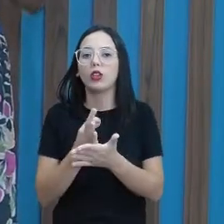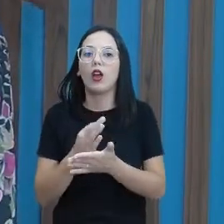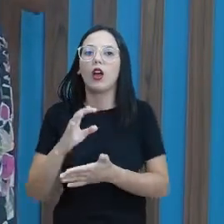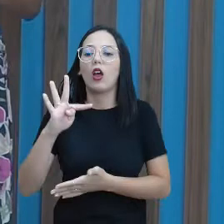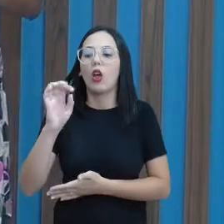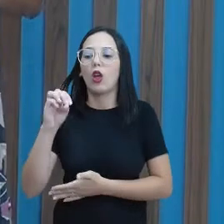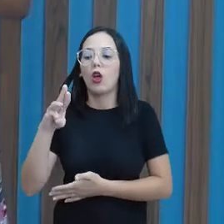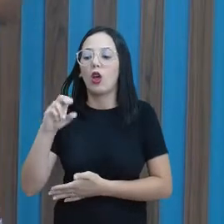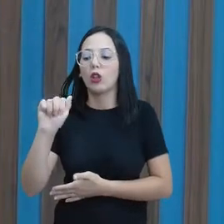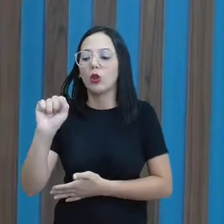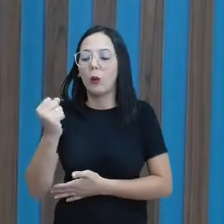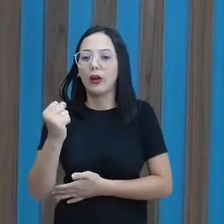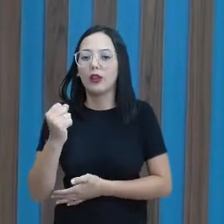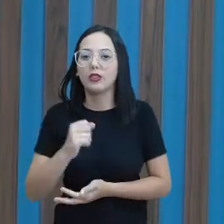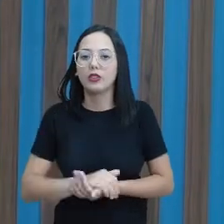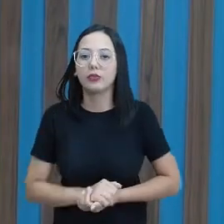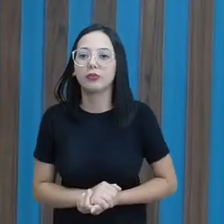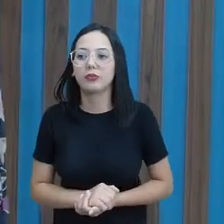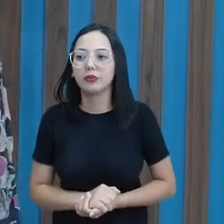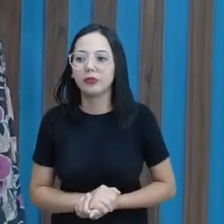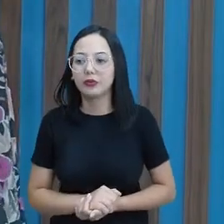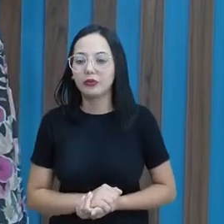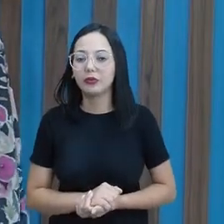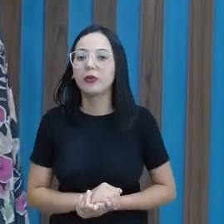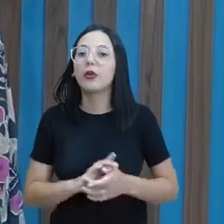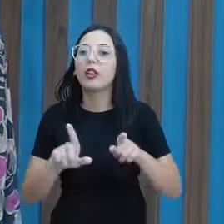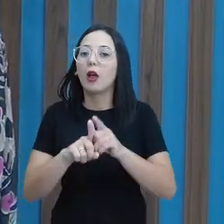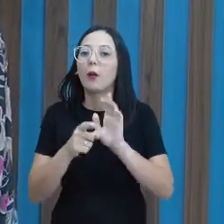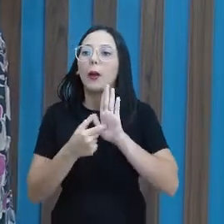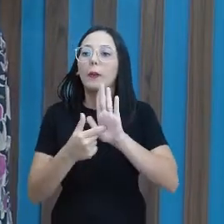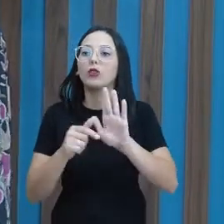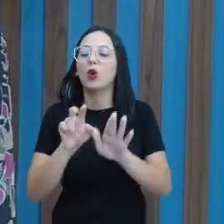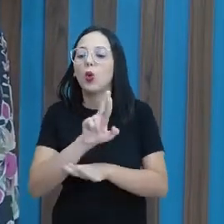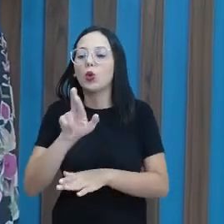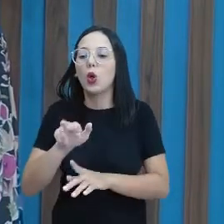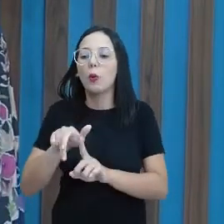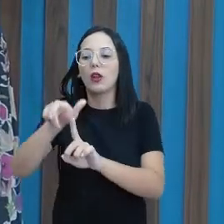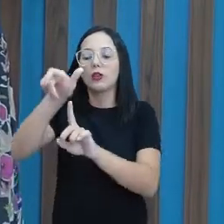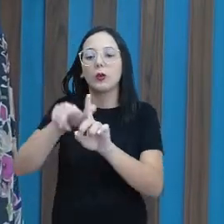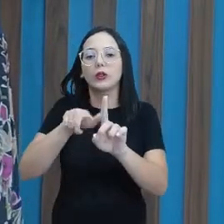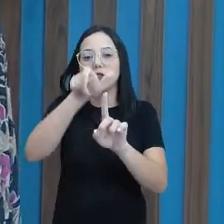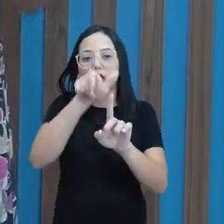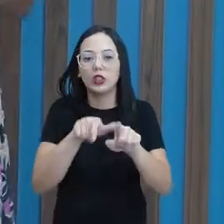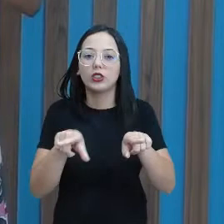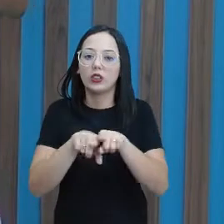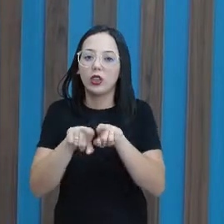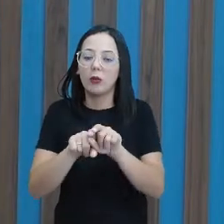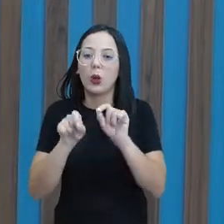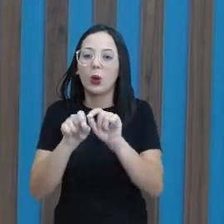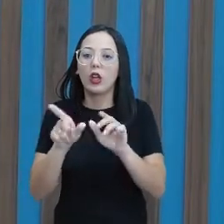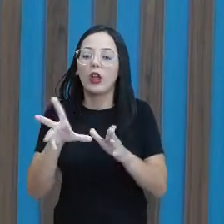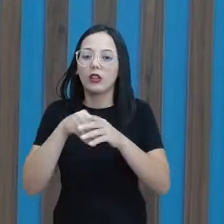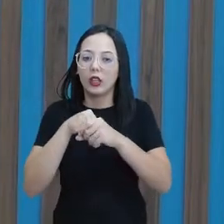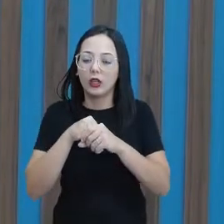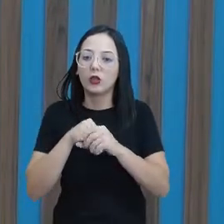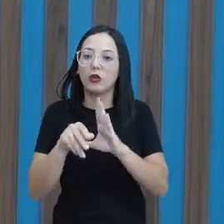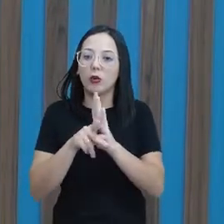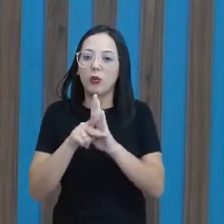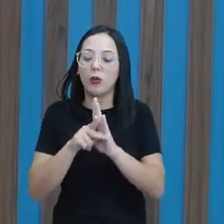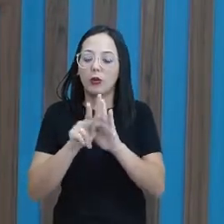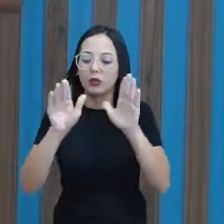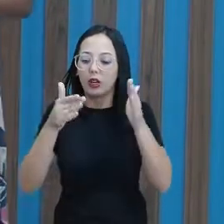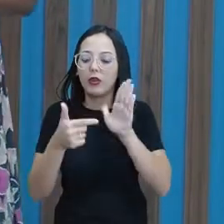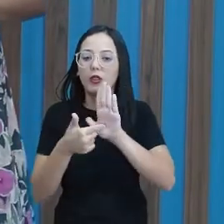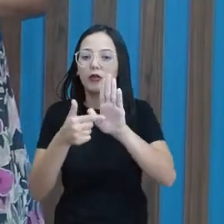Tomás, tipo, esse Tomás aí indica o nome do personagem. Então, a fala dele está marcada pela outra versão.